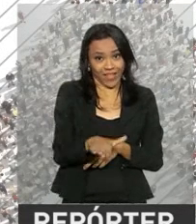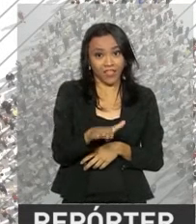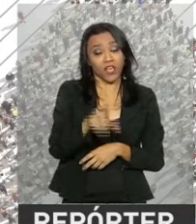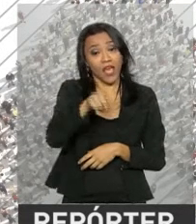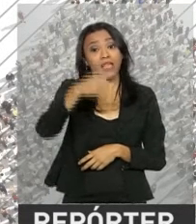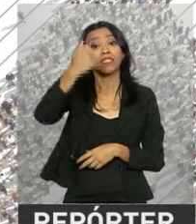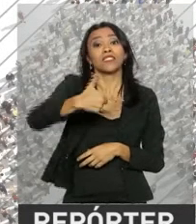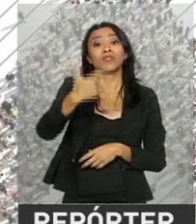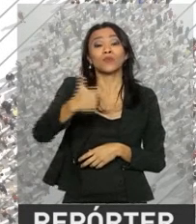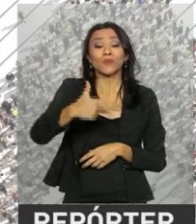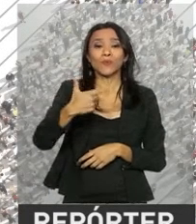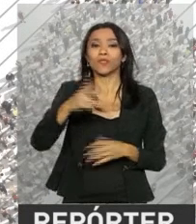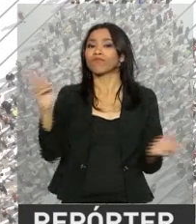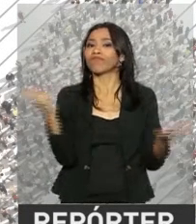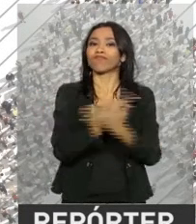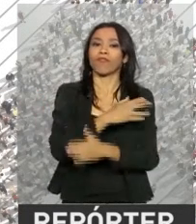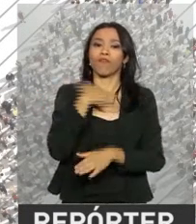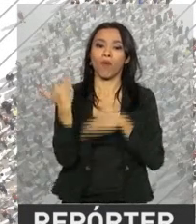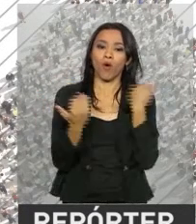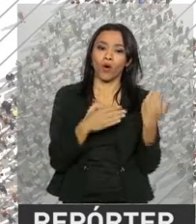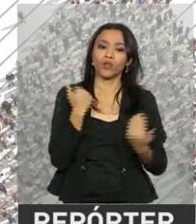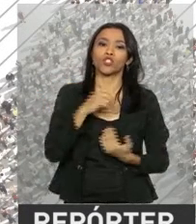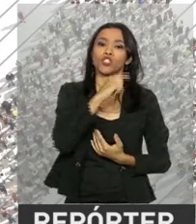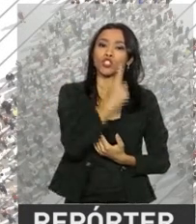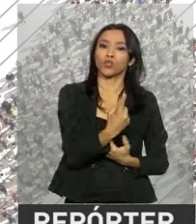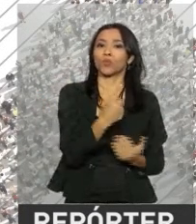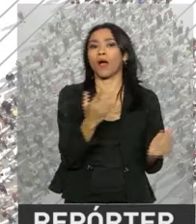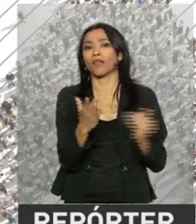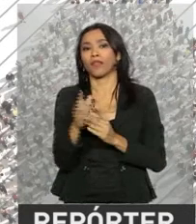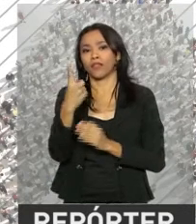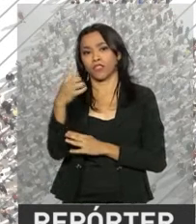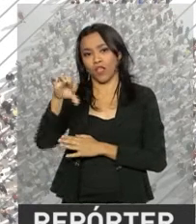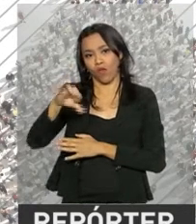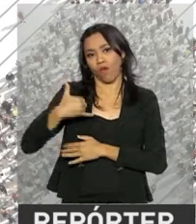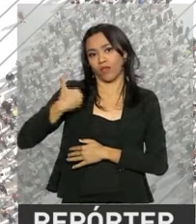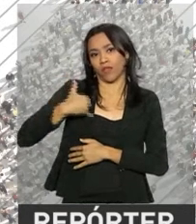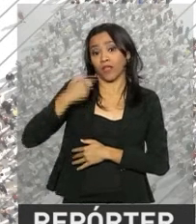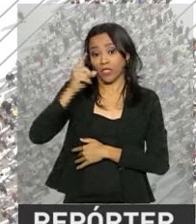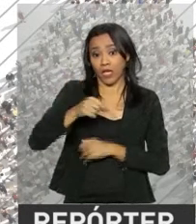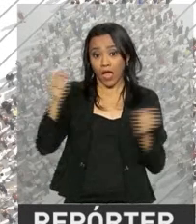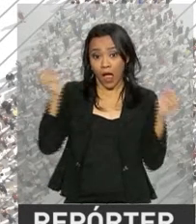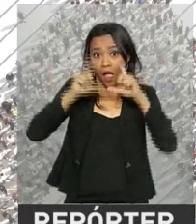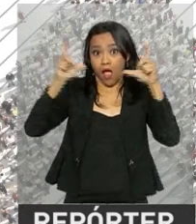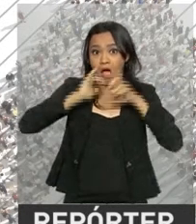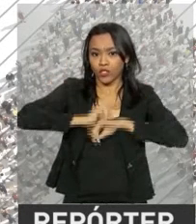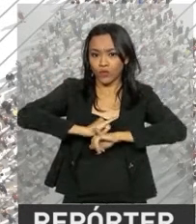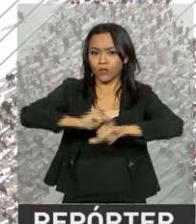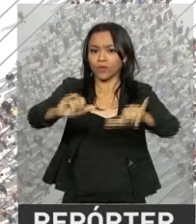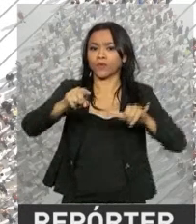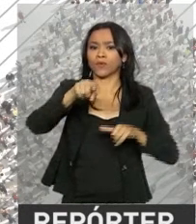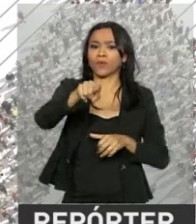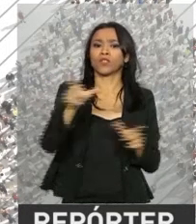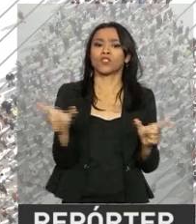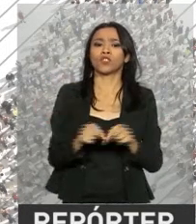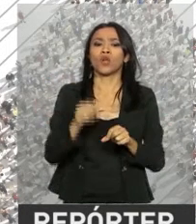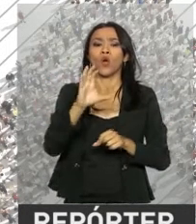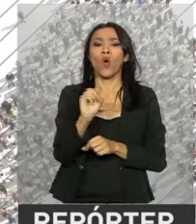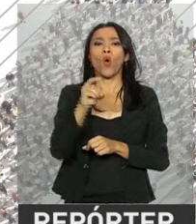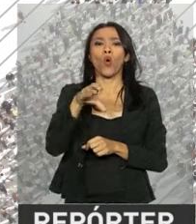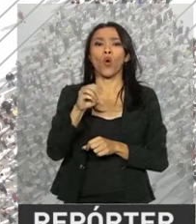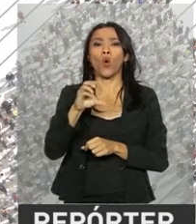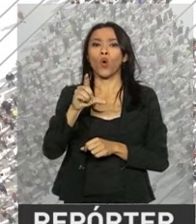de morte na faixa etária entre 11 e 19 anos o alerta é da sociedade brasileira de oncologia pediátrica